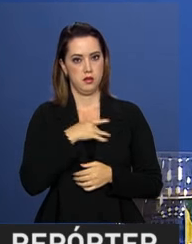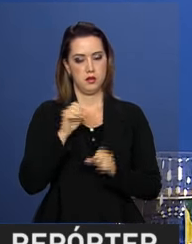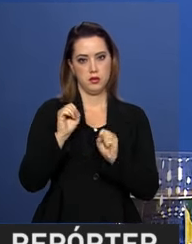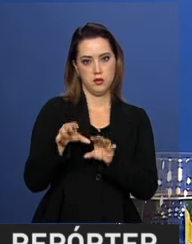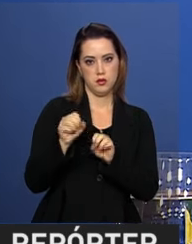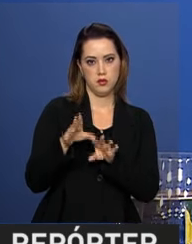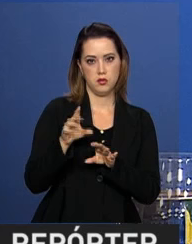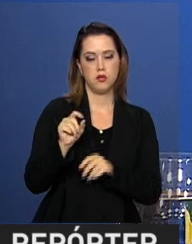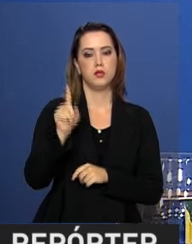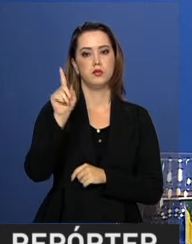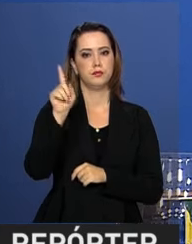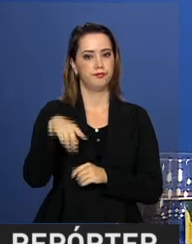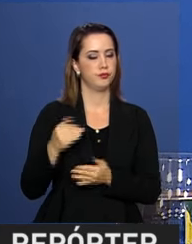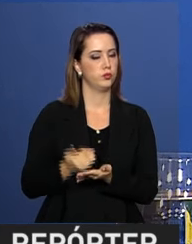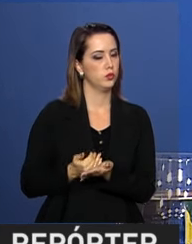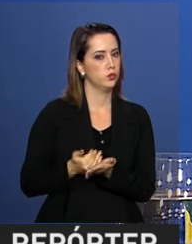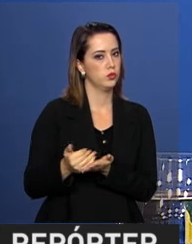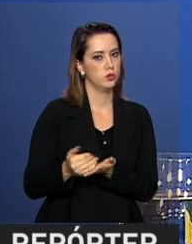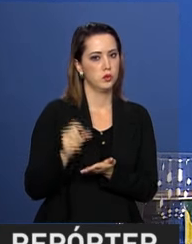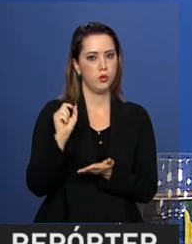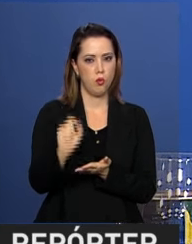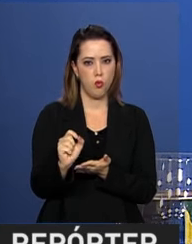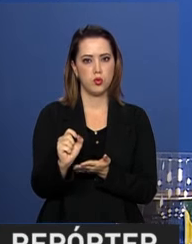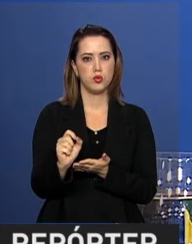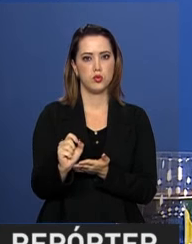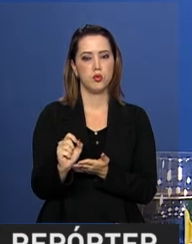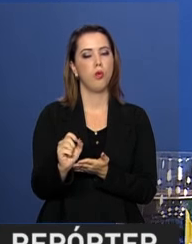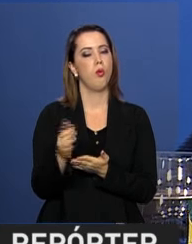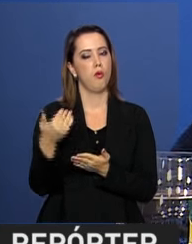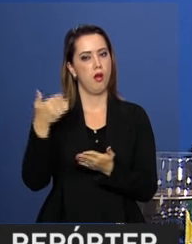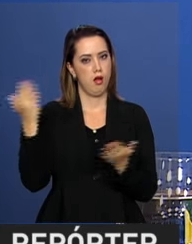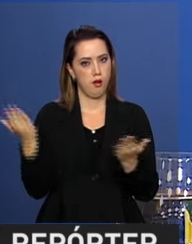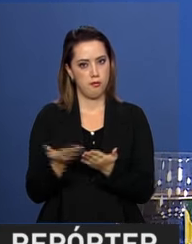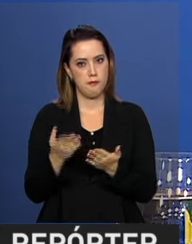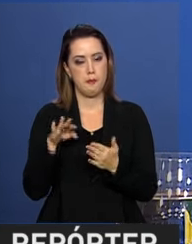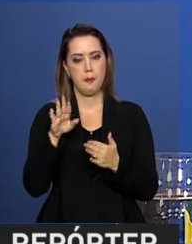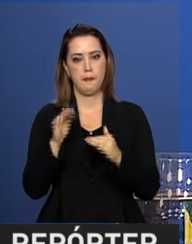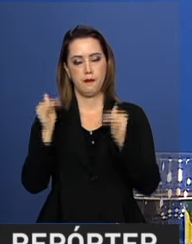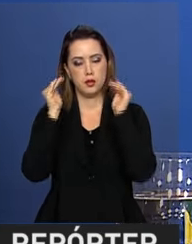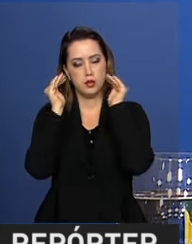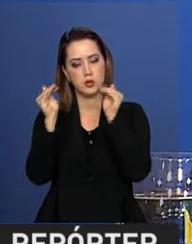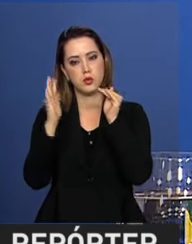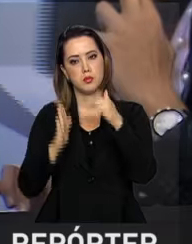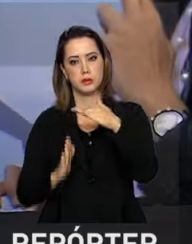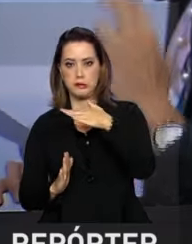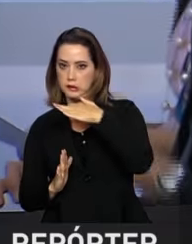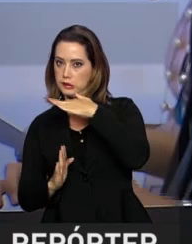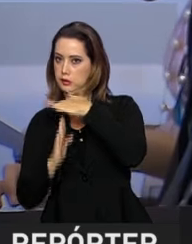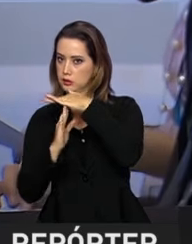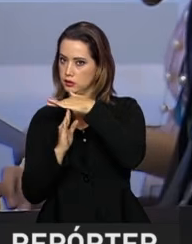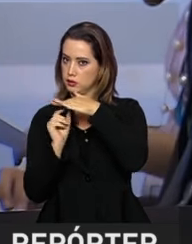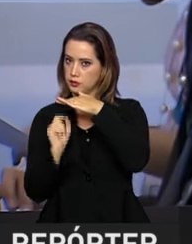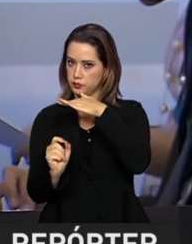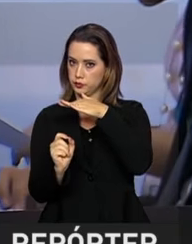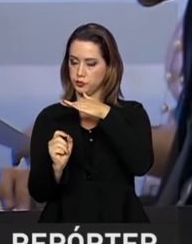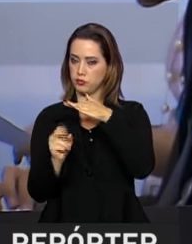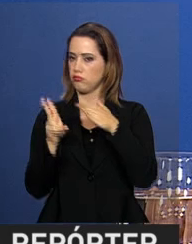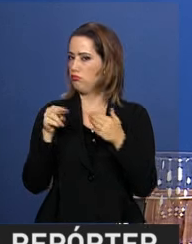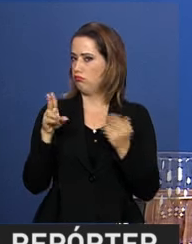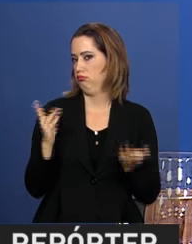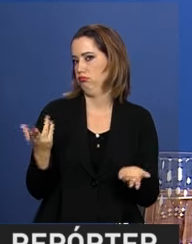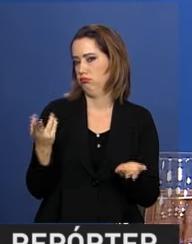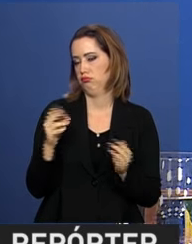educação serão preservadas. Elas passam a obedecer o mesmo critério. Nada